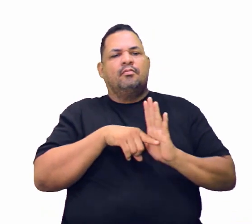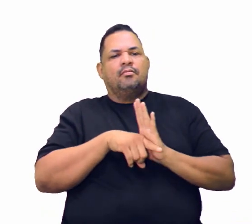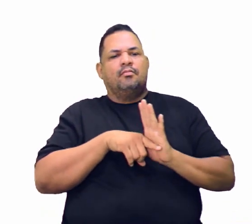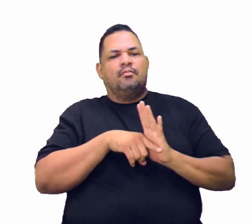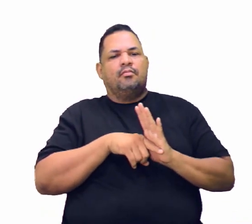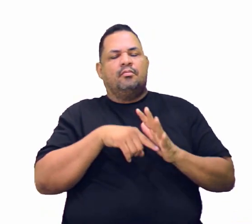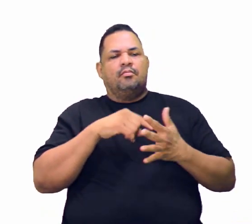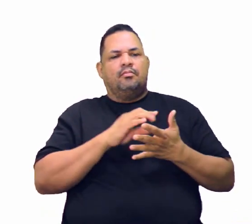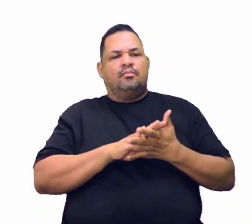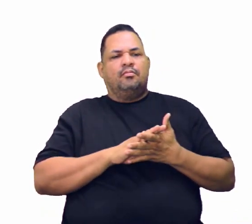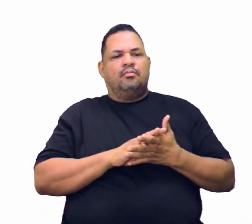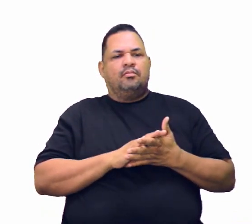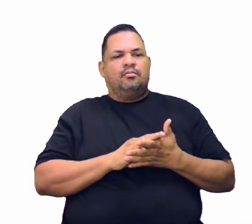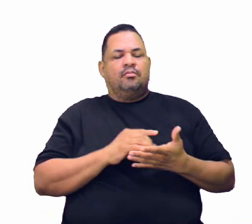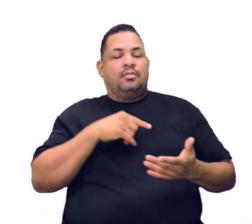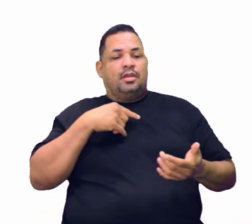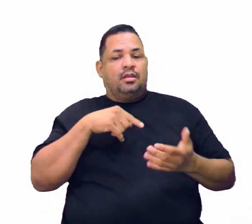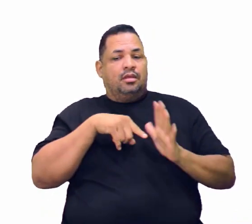Análise